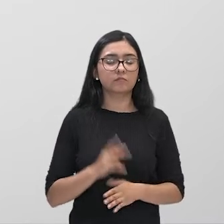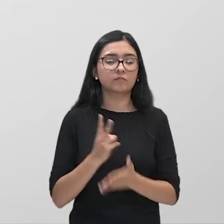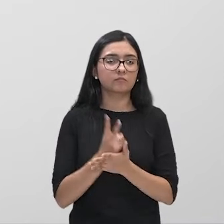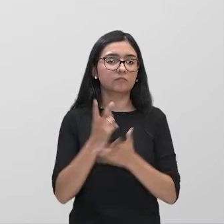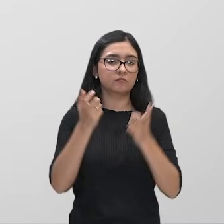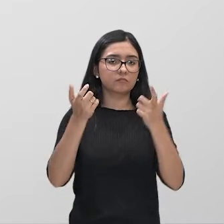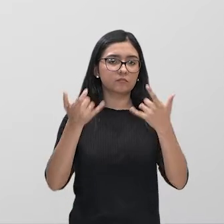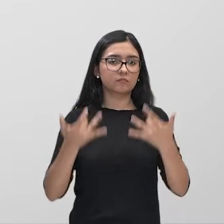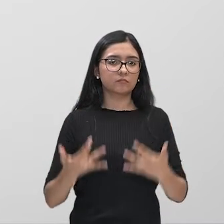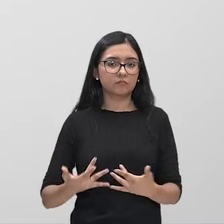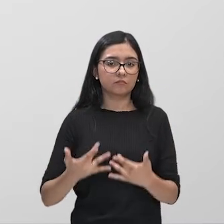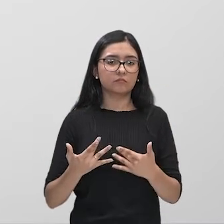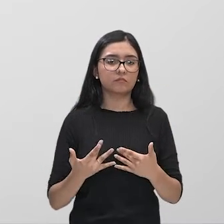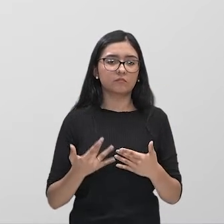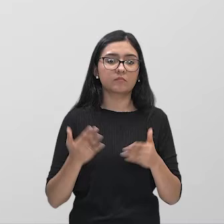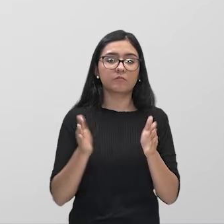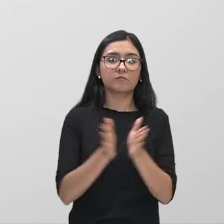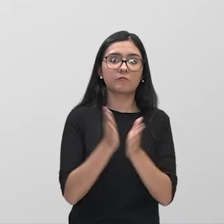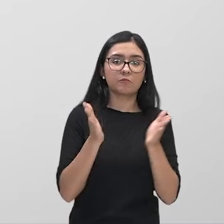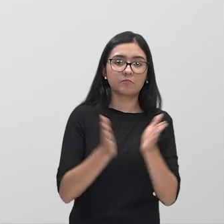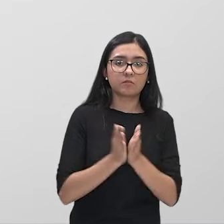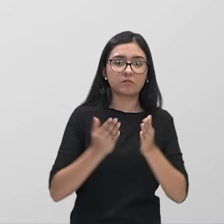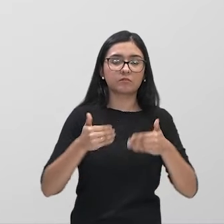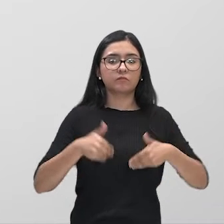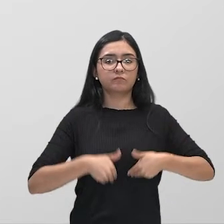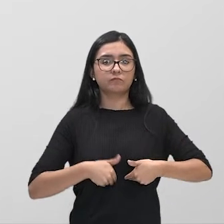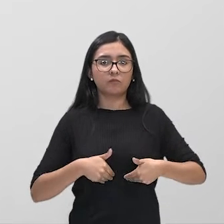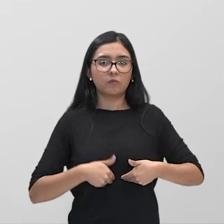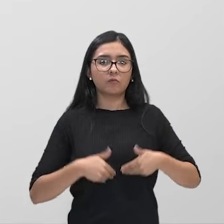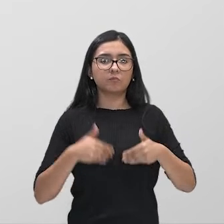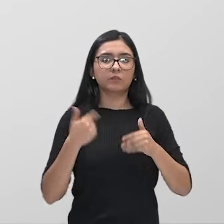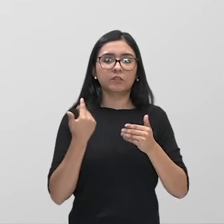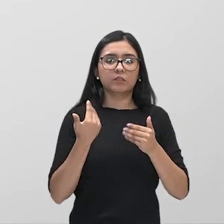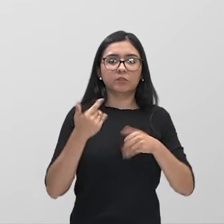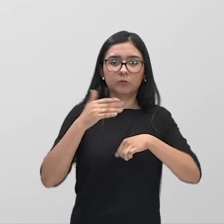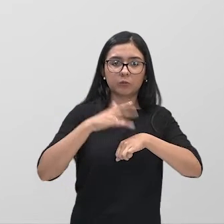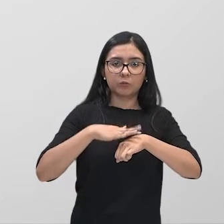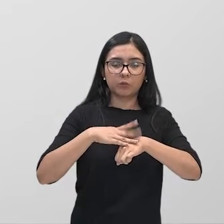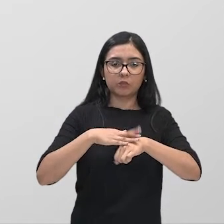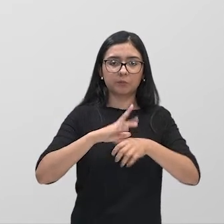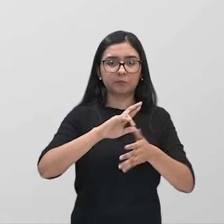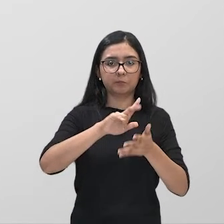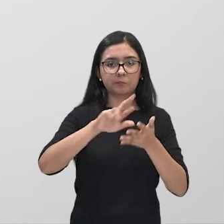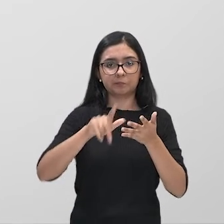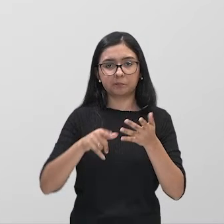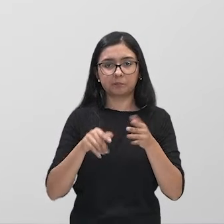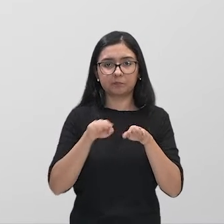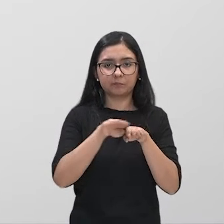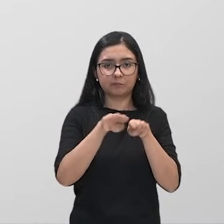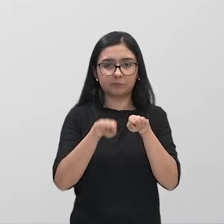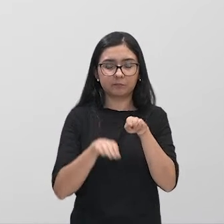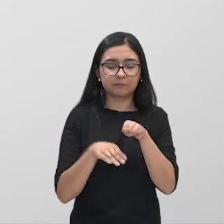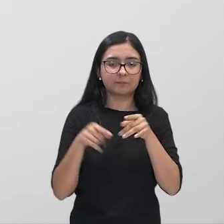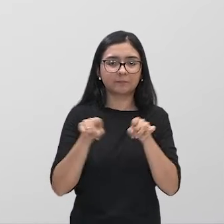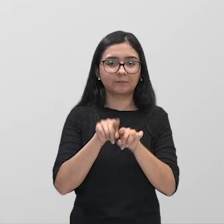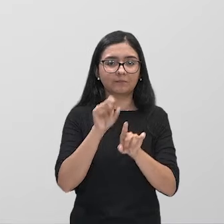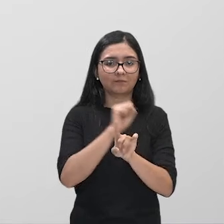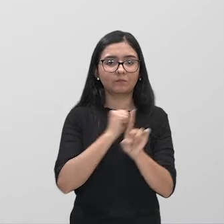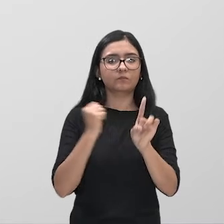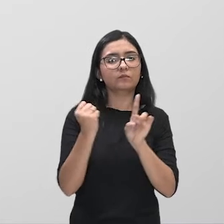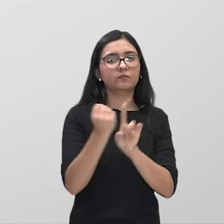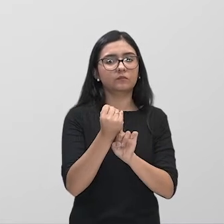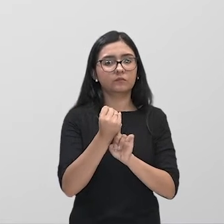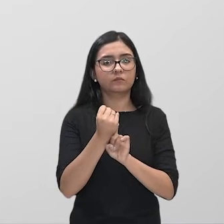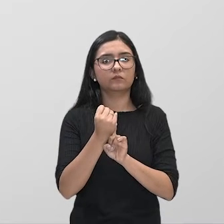gente, toda hora em pobreza, fome, doença, e essa desigualdade, né, que ela abarca